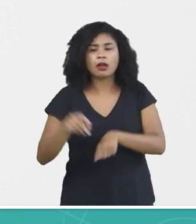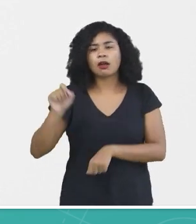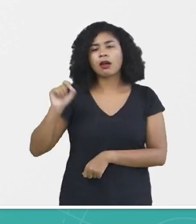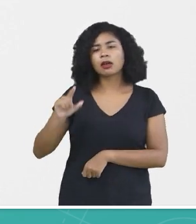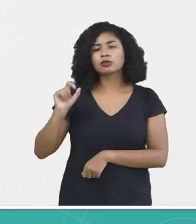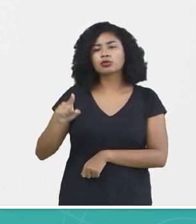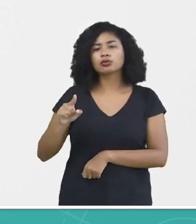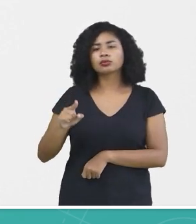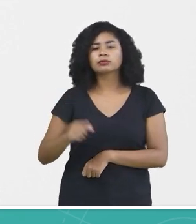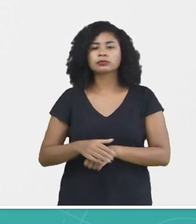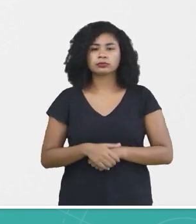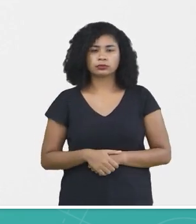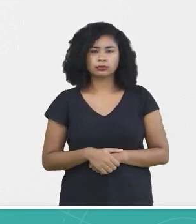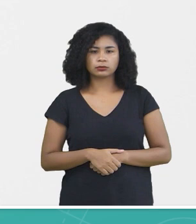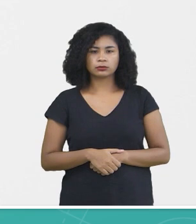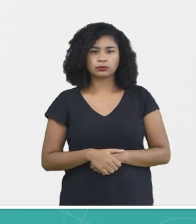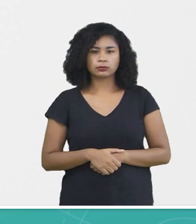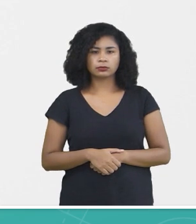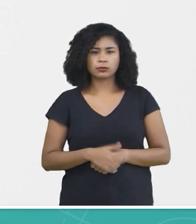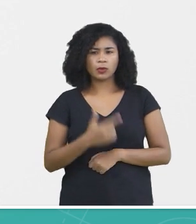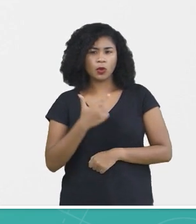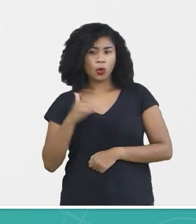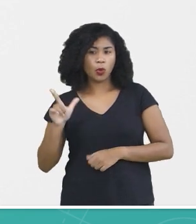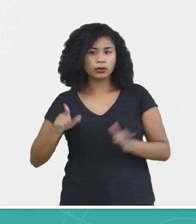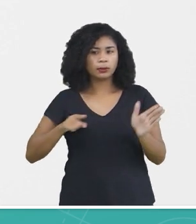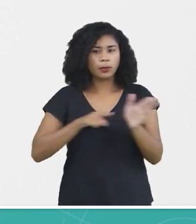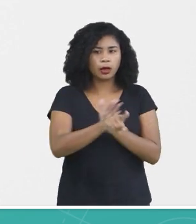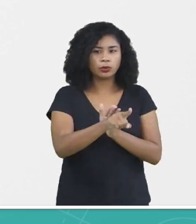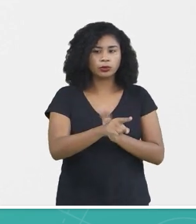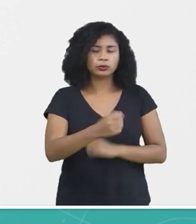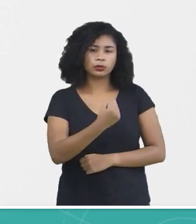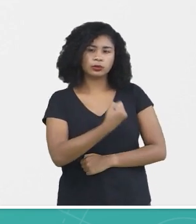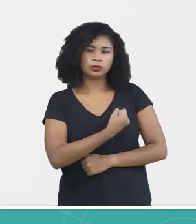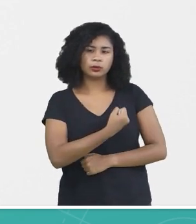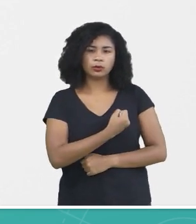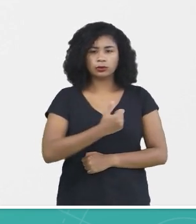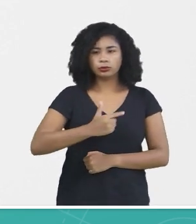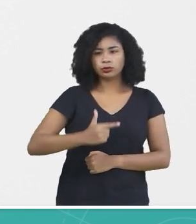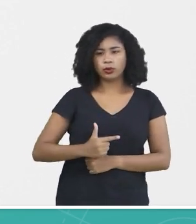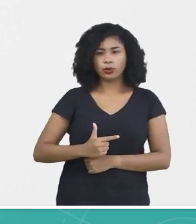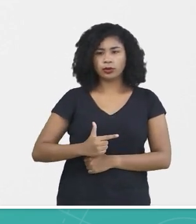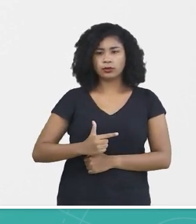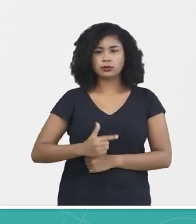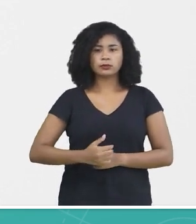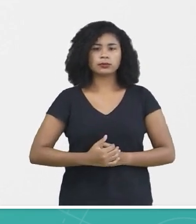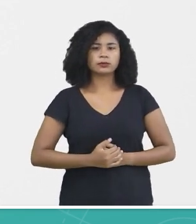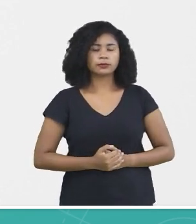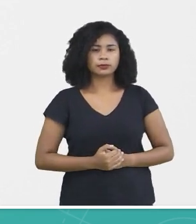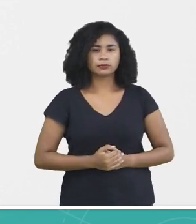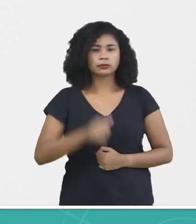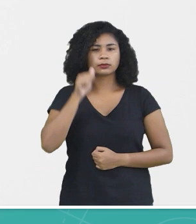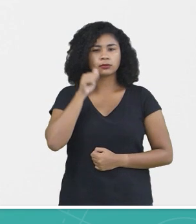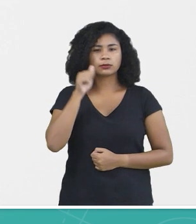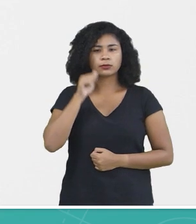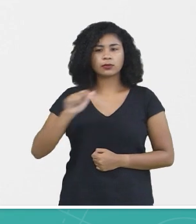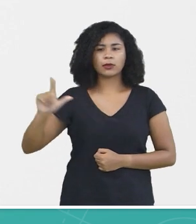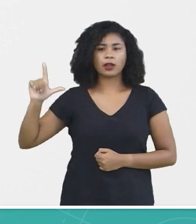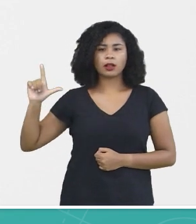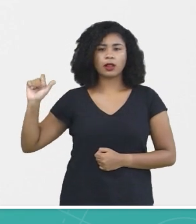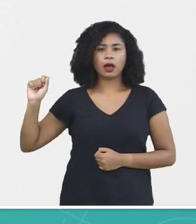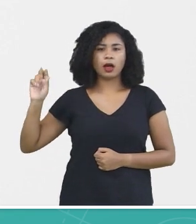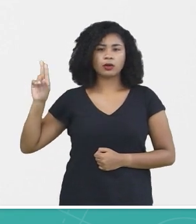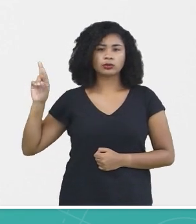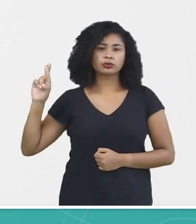outra questão? Olha, a questão 2, ela fala o seguinte: Laura estava brincando de identificar